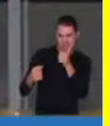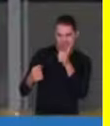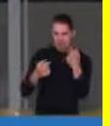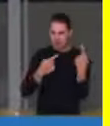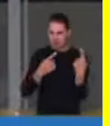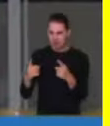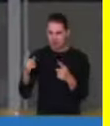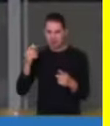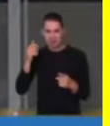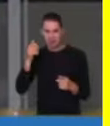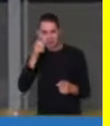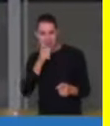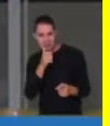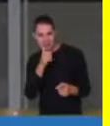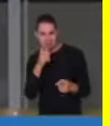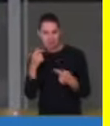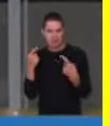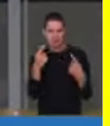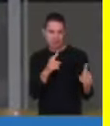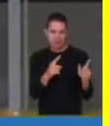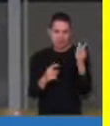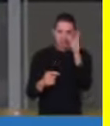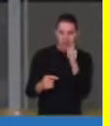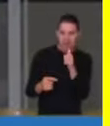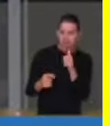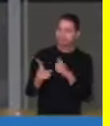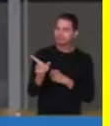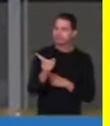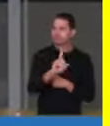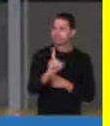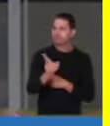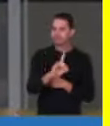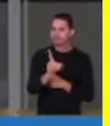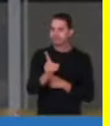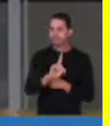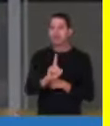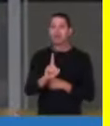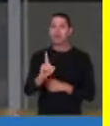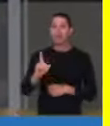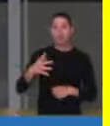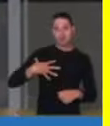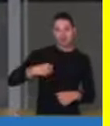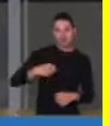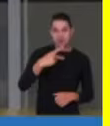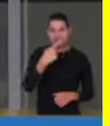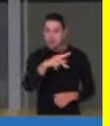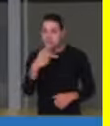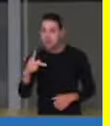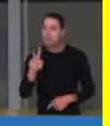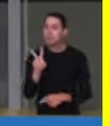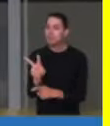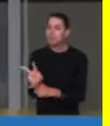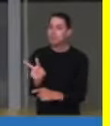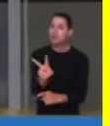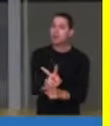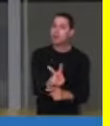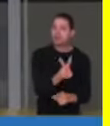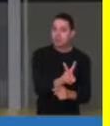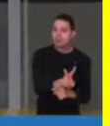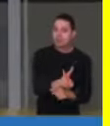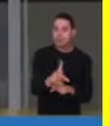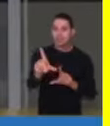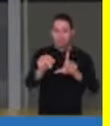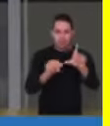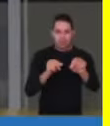meninas ou por mulheres contra mulheres. Proteja os seus filhos. Escolham bem seus